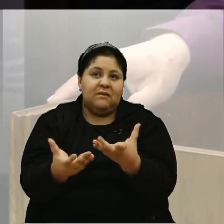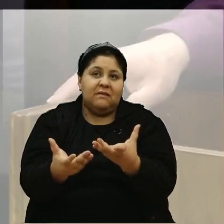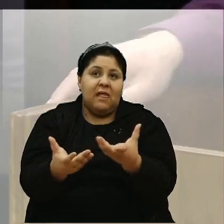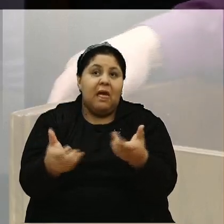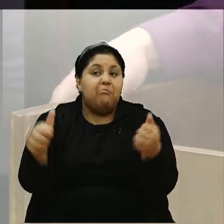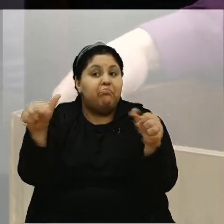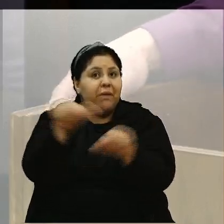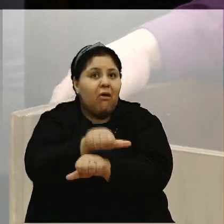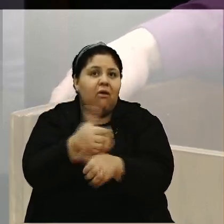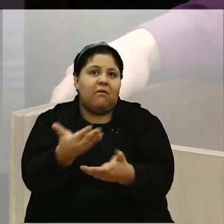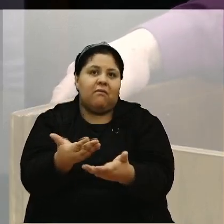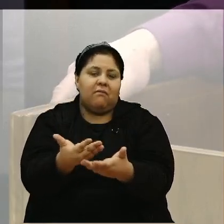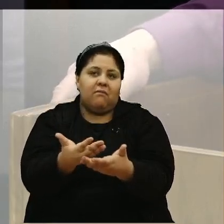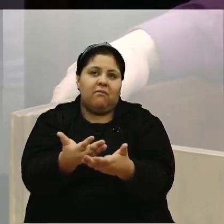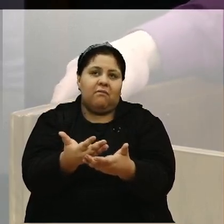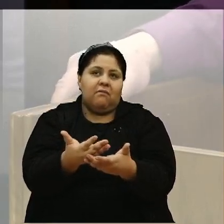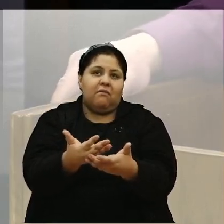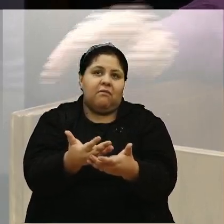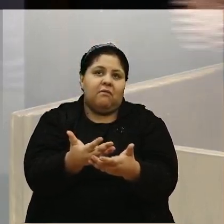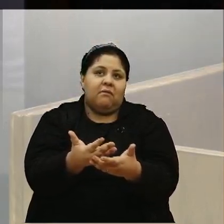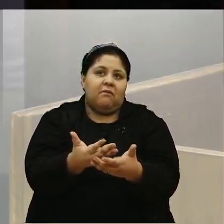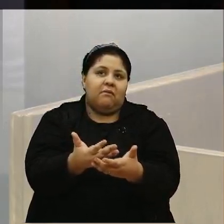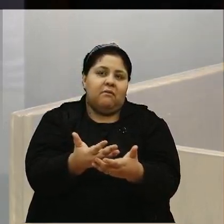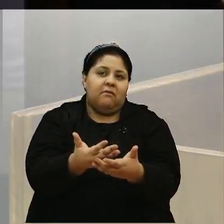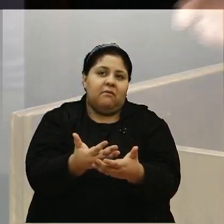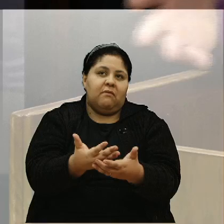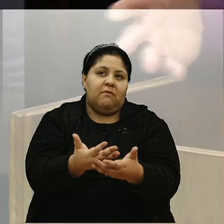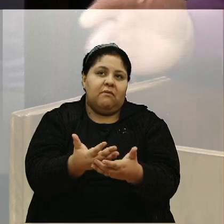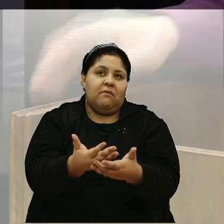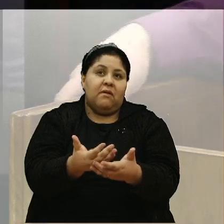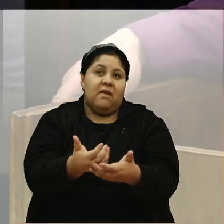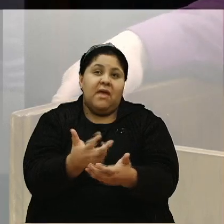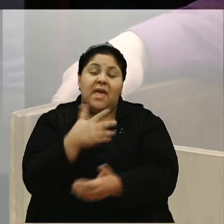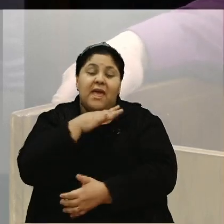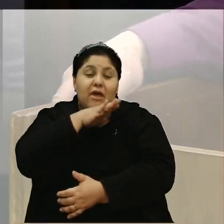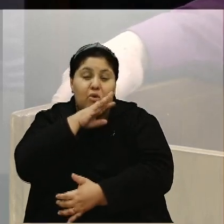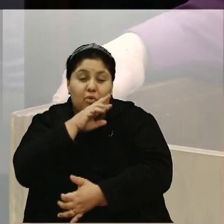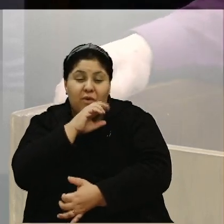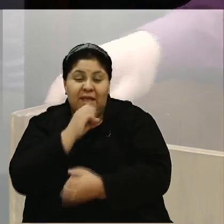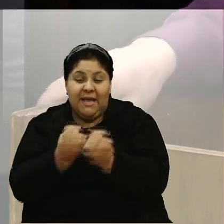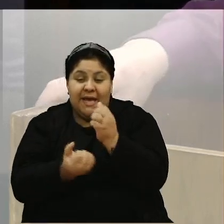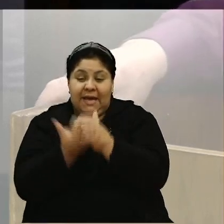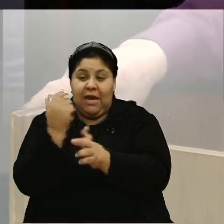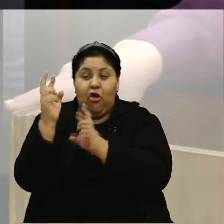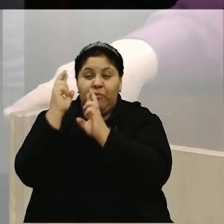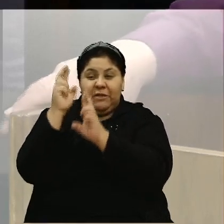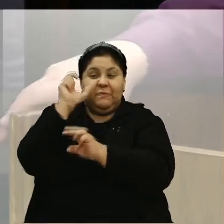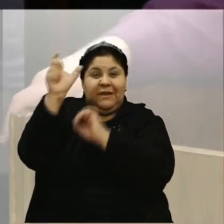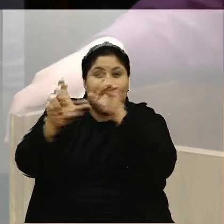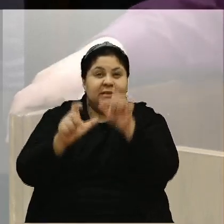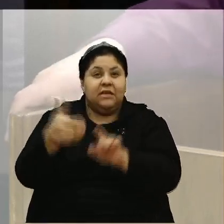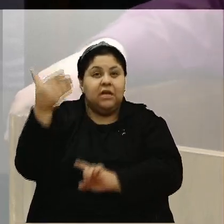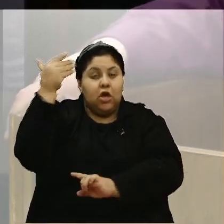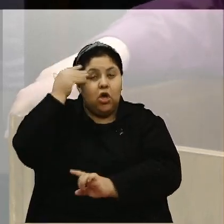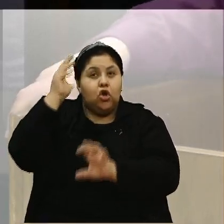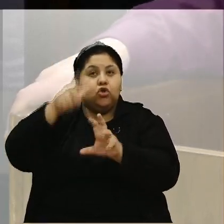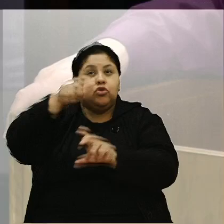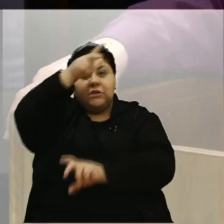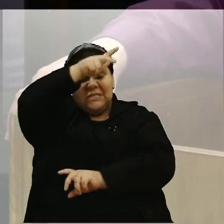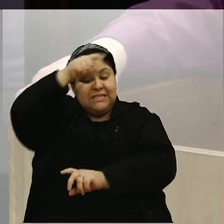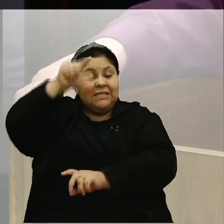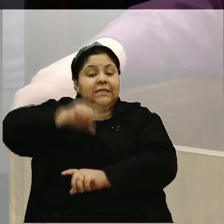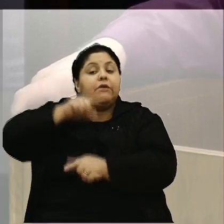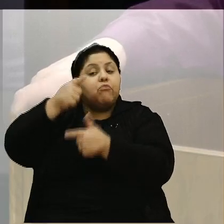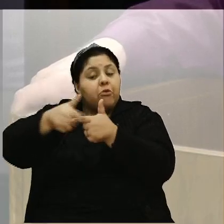pior. Dizer um não com qualidade é pior do que criar uma expectativa. E eu sei que todo município tem